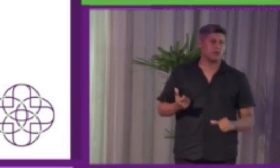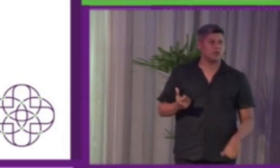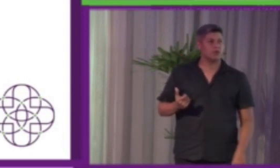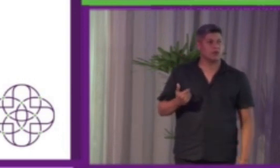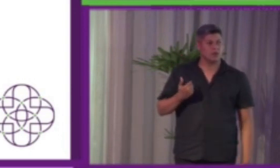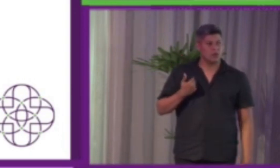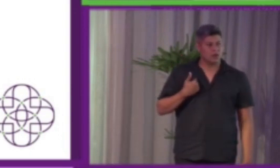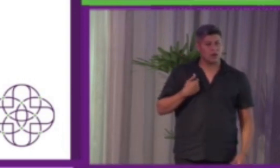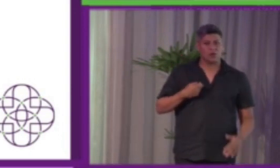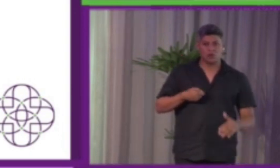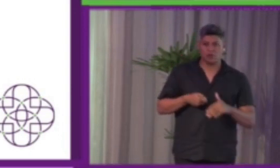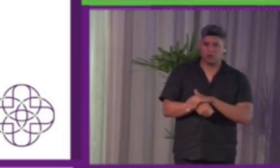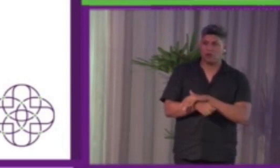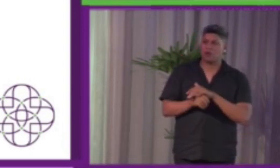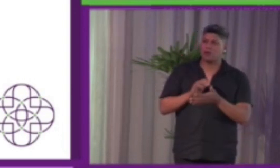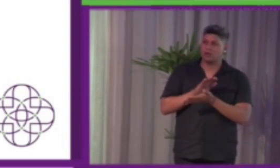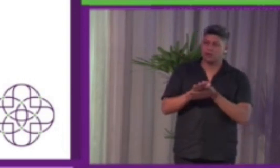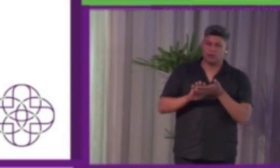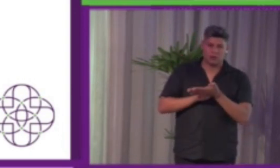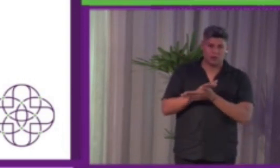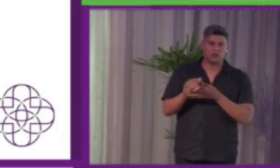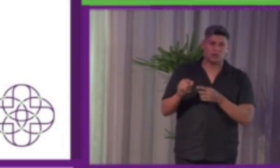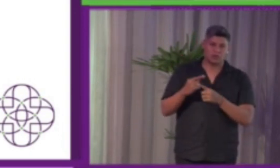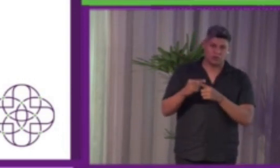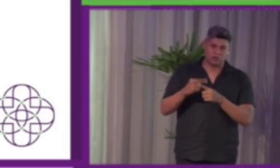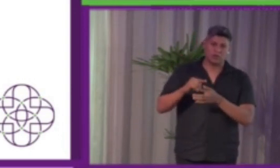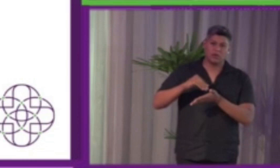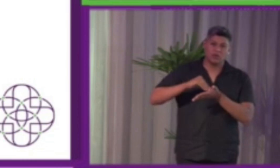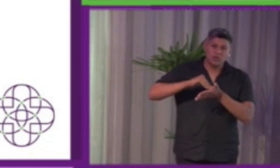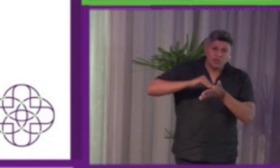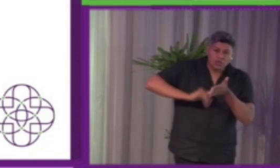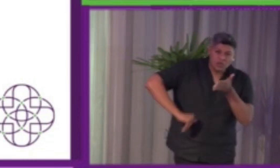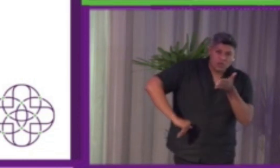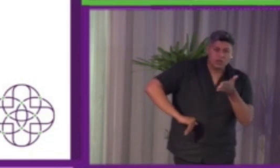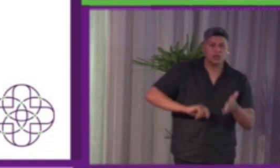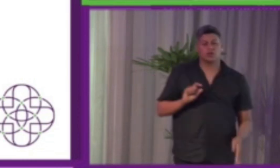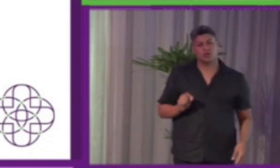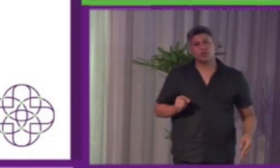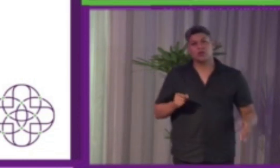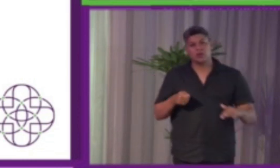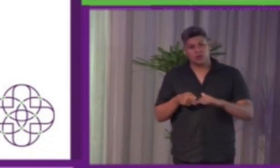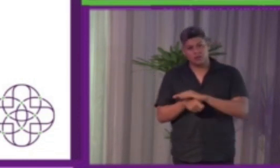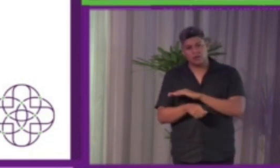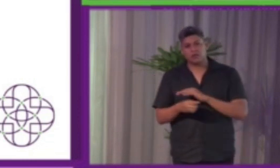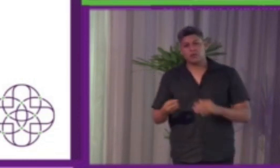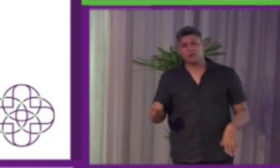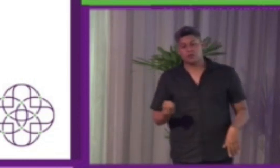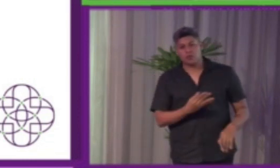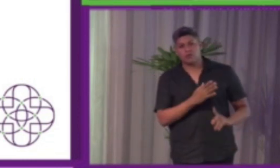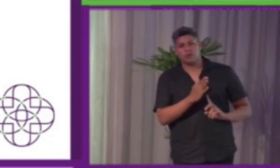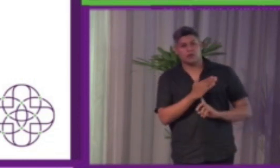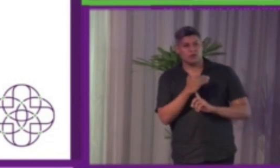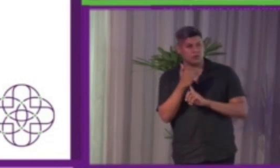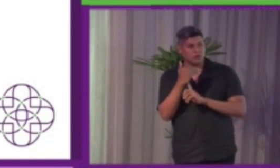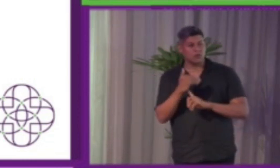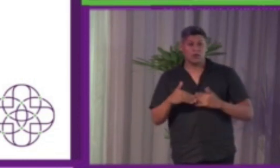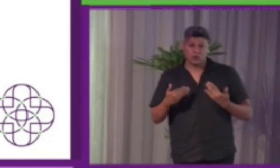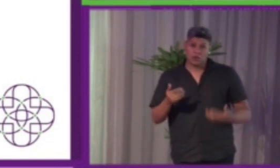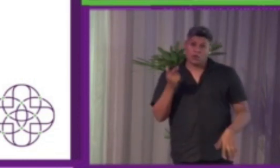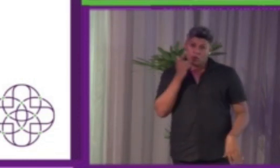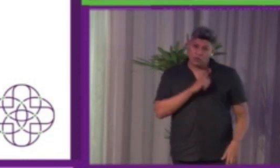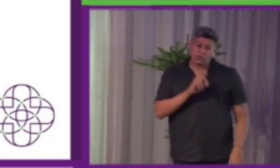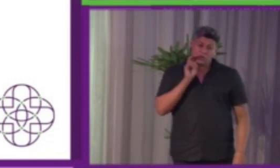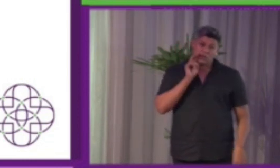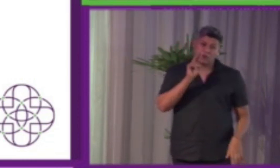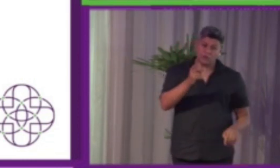de investir, tá, porque eu estou tirando esse investimento para investir na nova tecnologia. Então, a gente consegue ver o